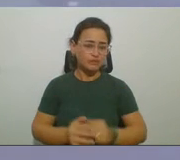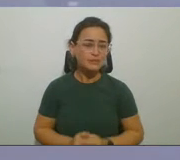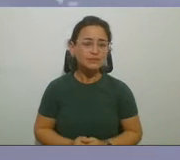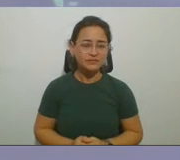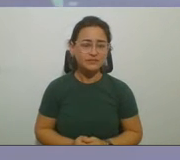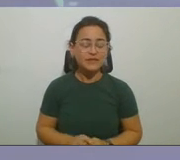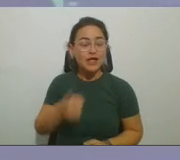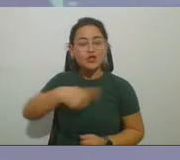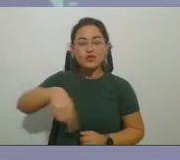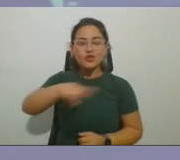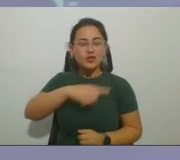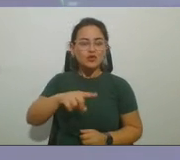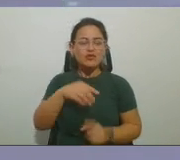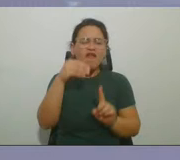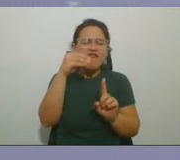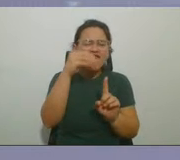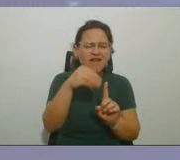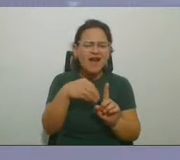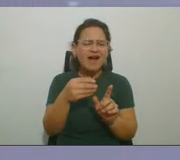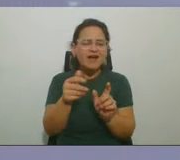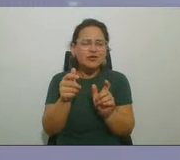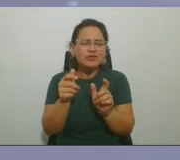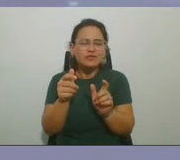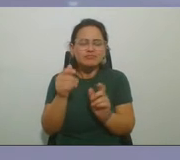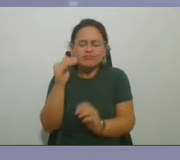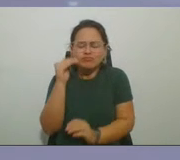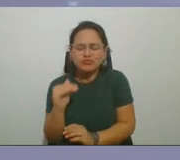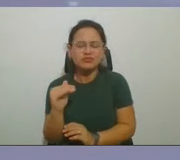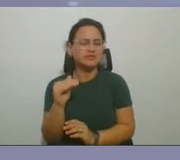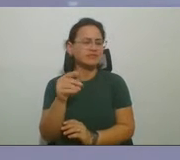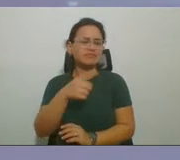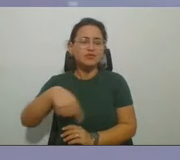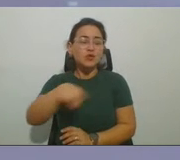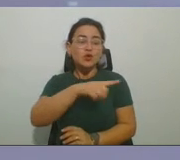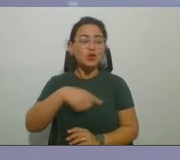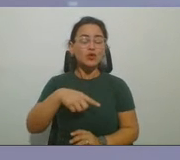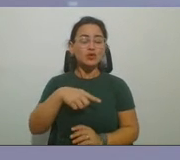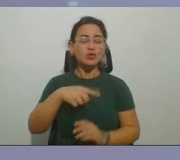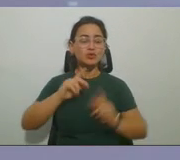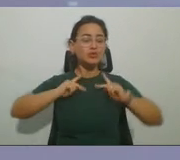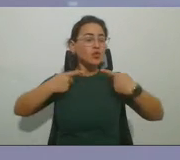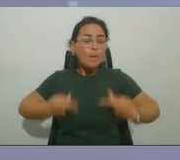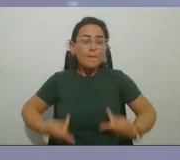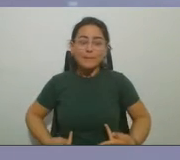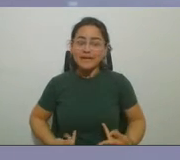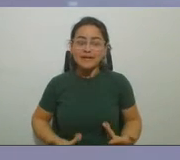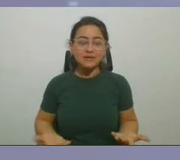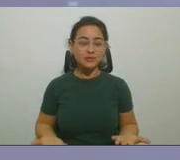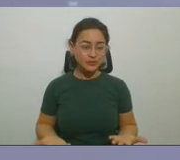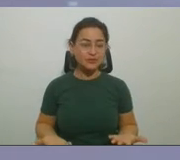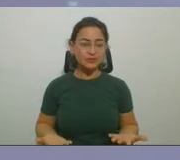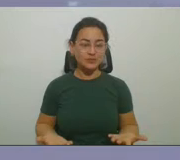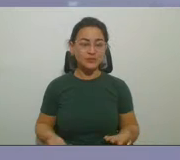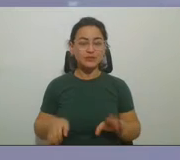somos frágeis e pequenos neste mundo dos humanos e dos não humanos.